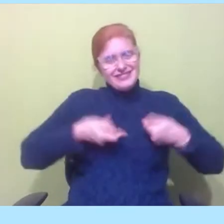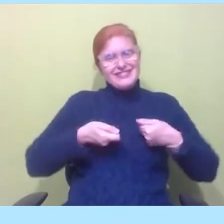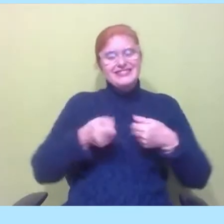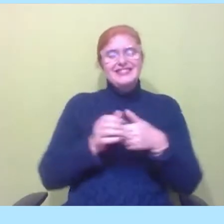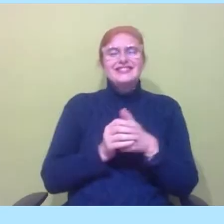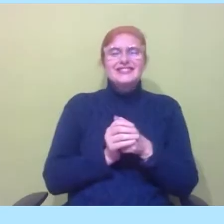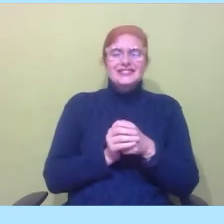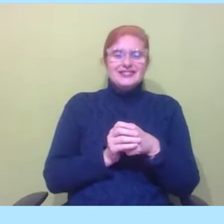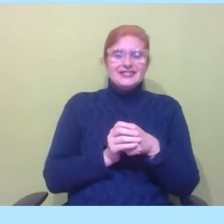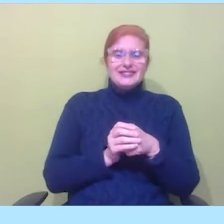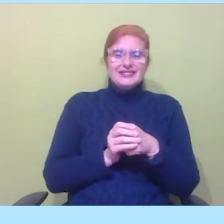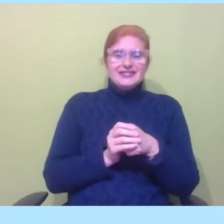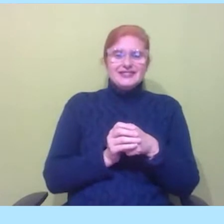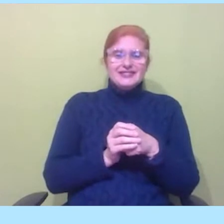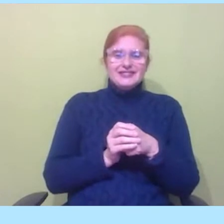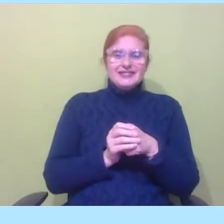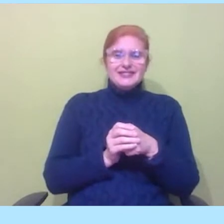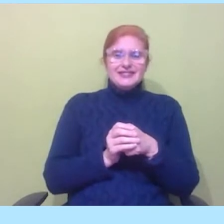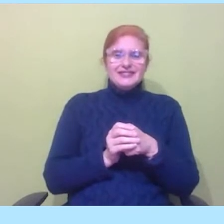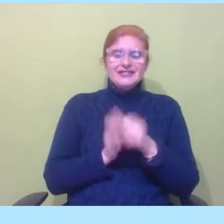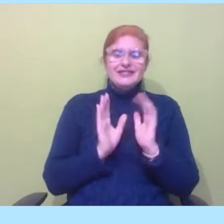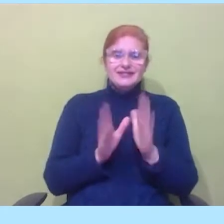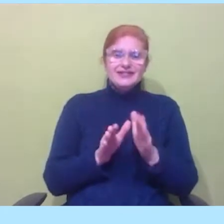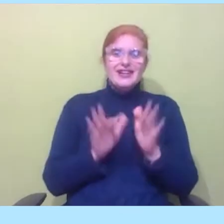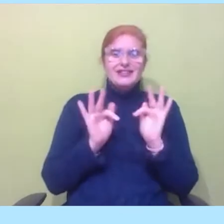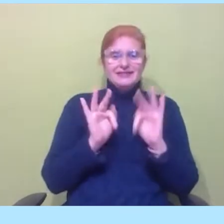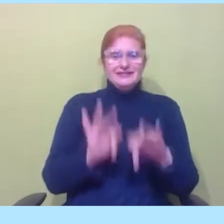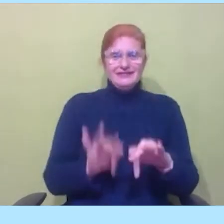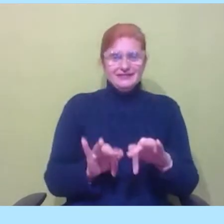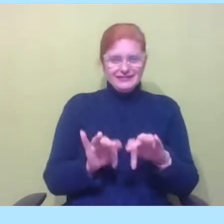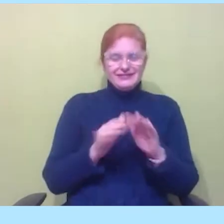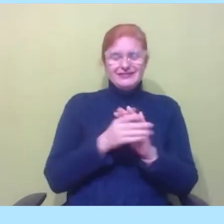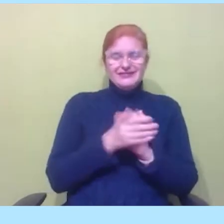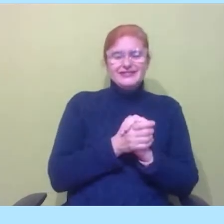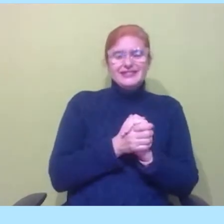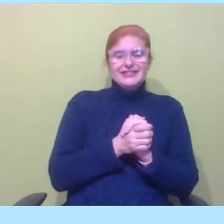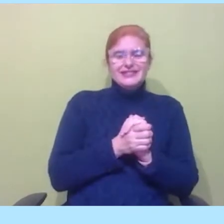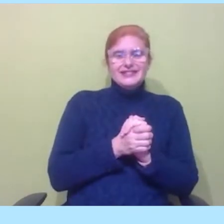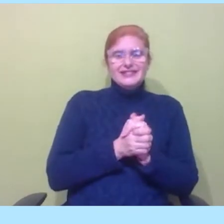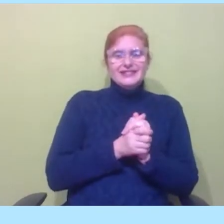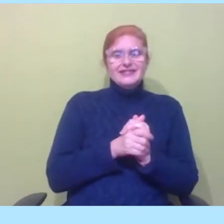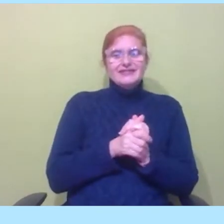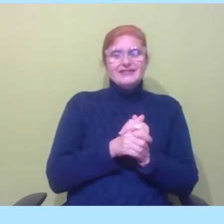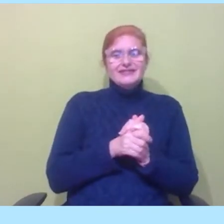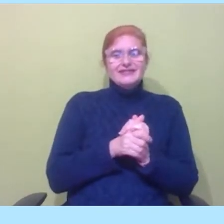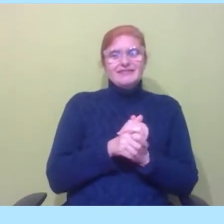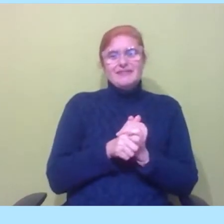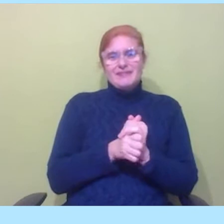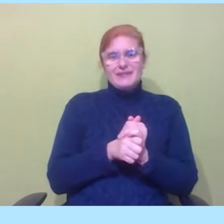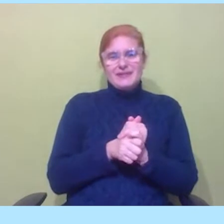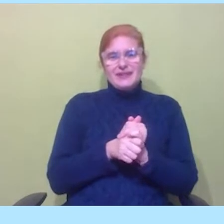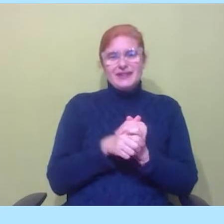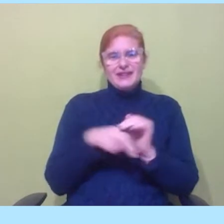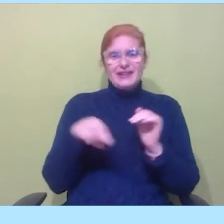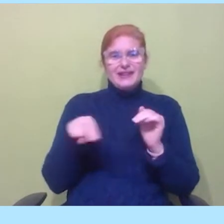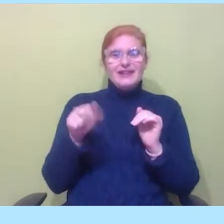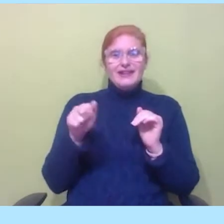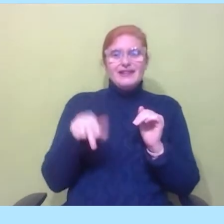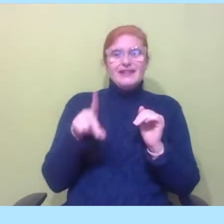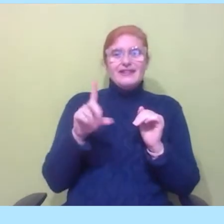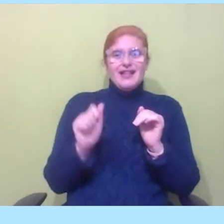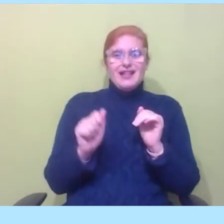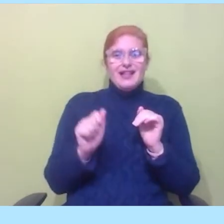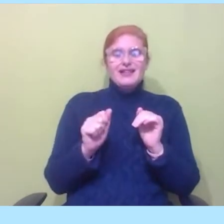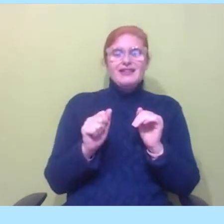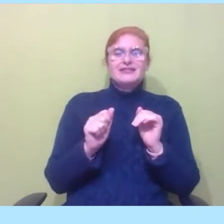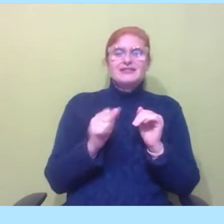Acho que aí a gente está encaminhando para o final também, né? Então, Nanda, acredito que você também tem umas contribuições